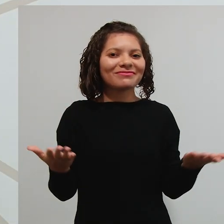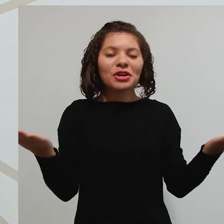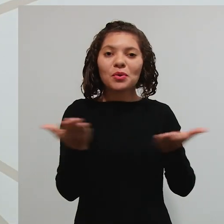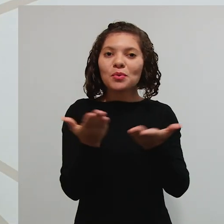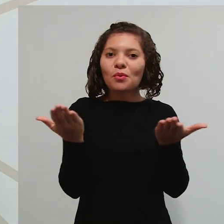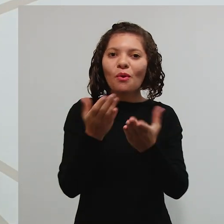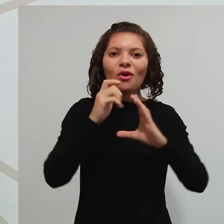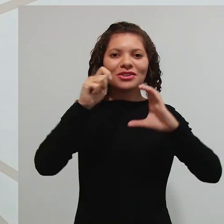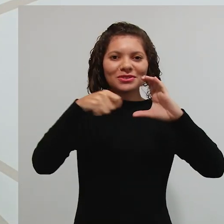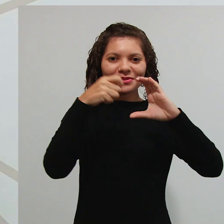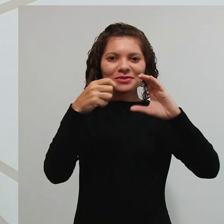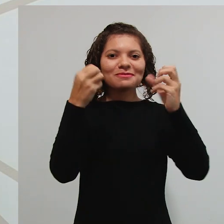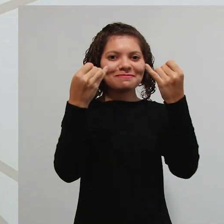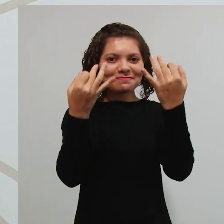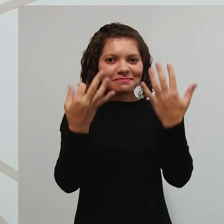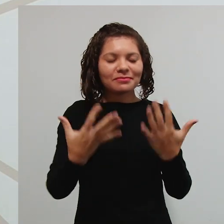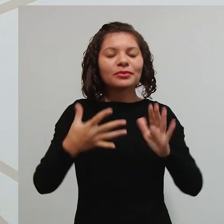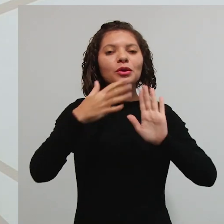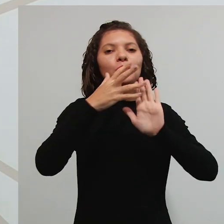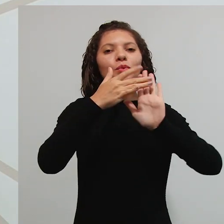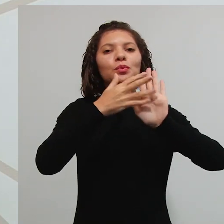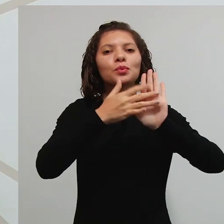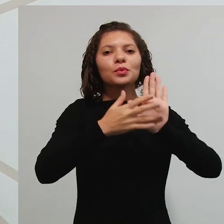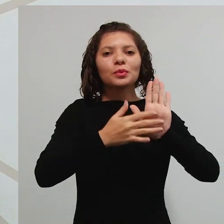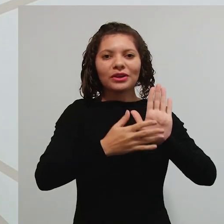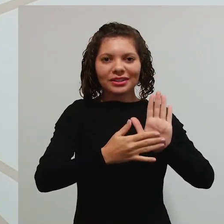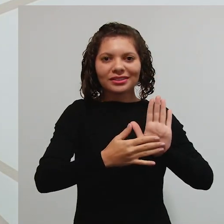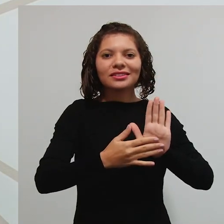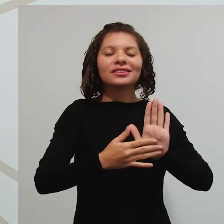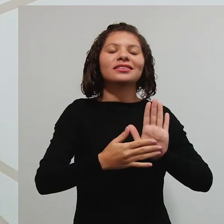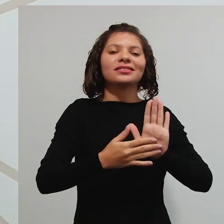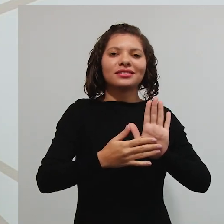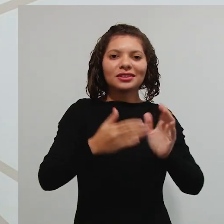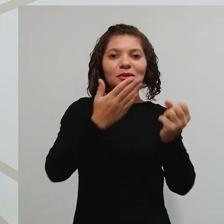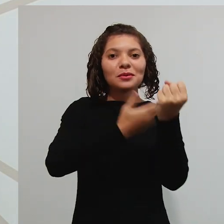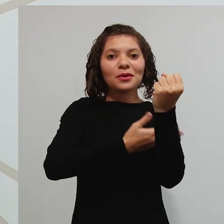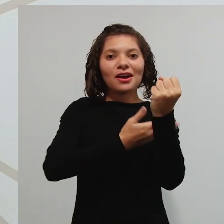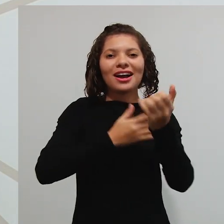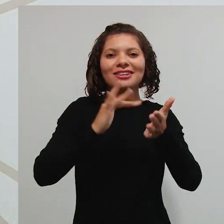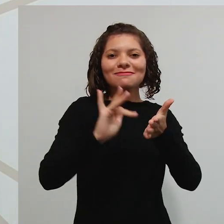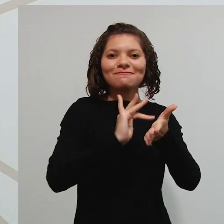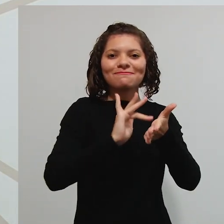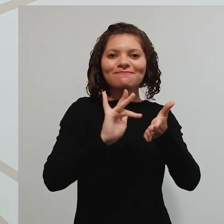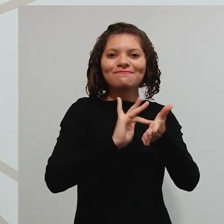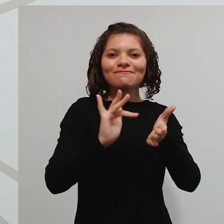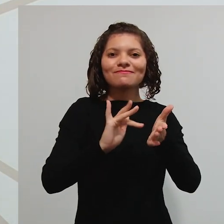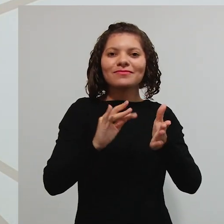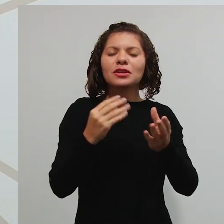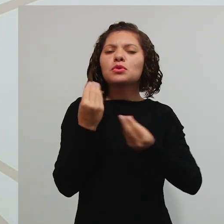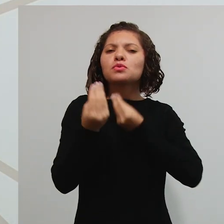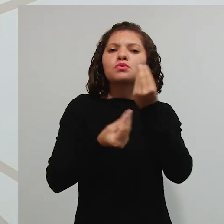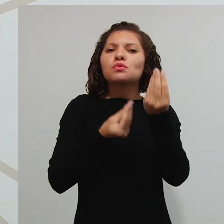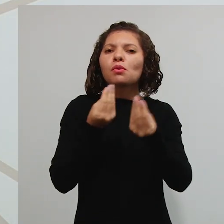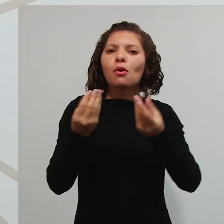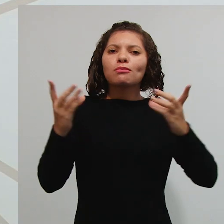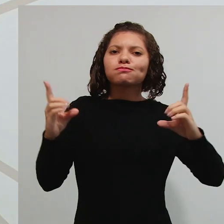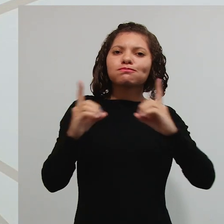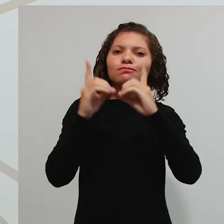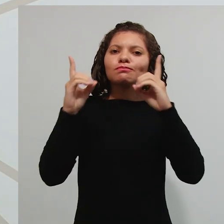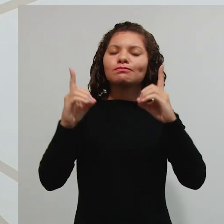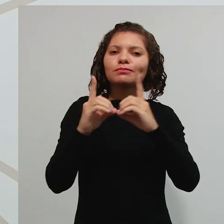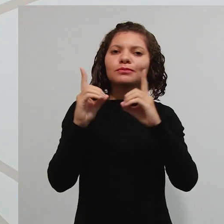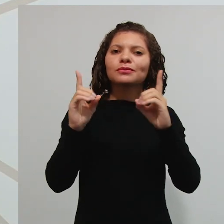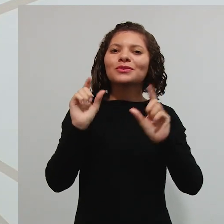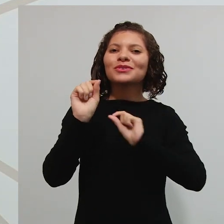nesse episódio, o roteiro do portfólio digital e qual a dinâmica principal, que